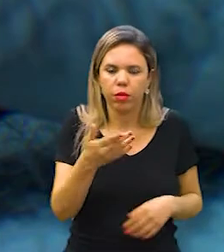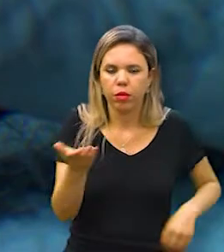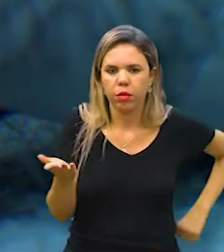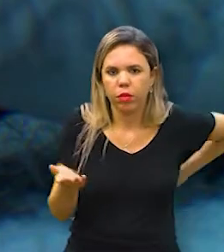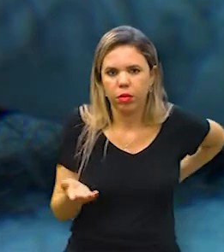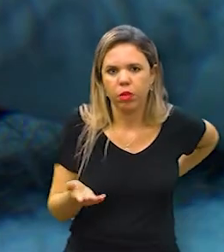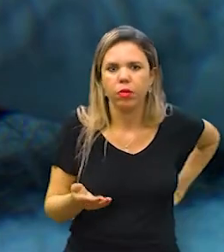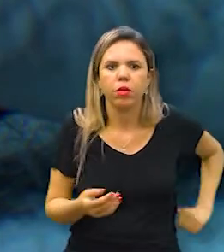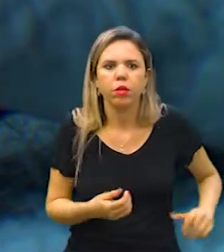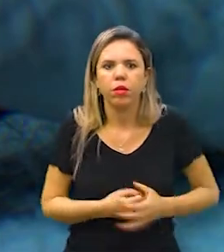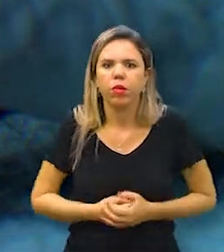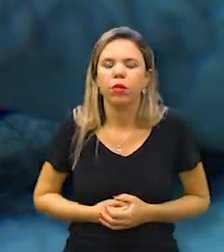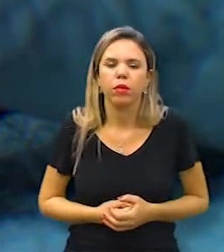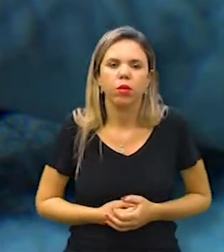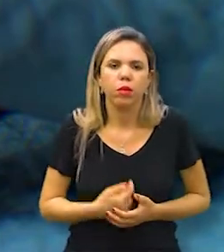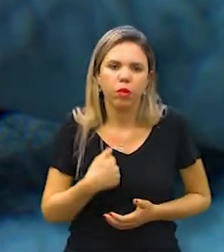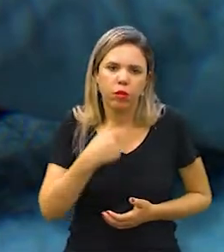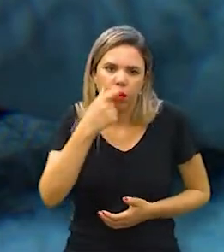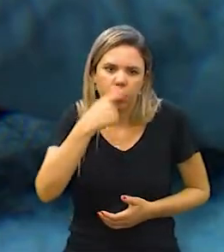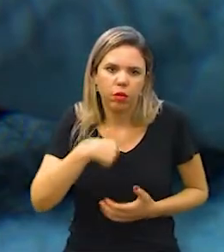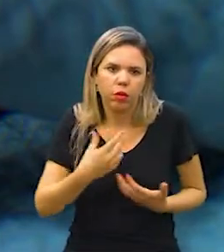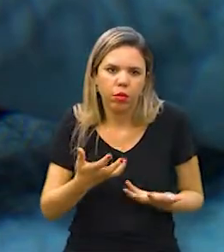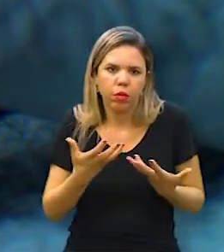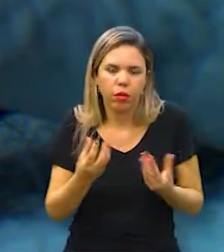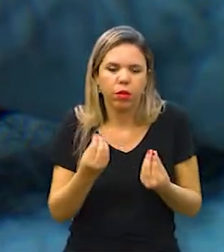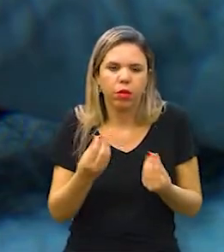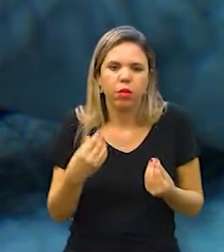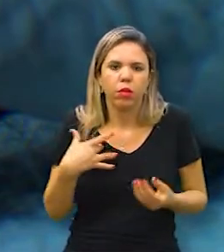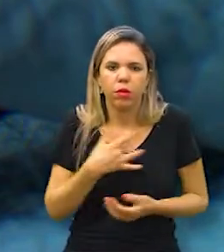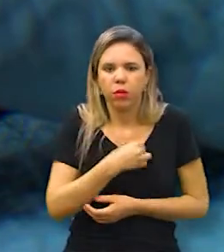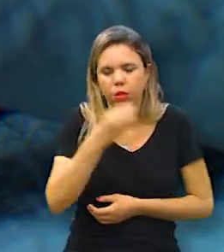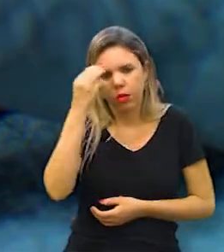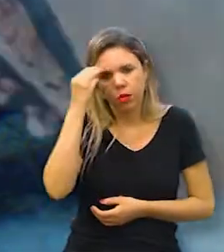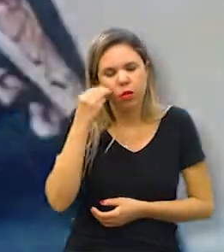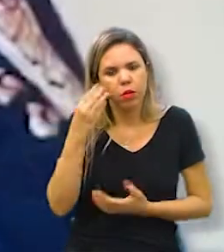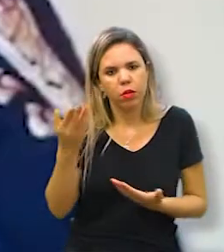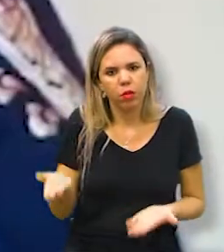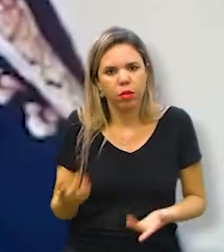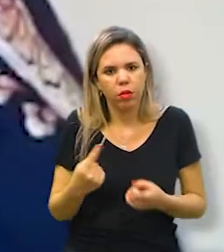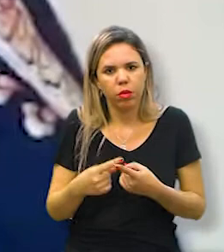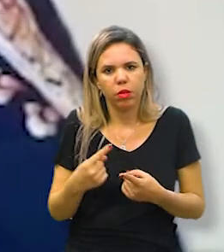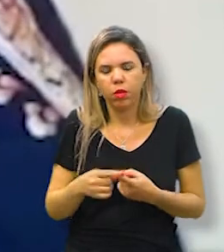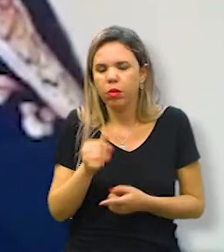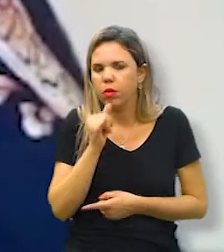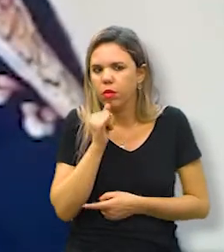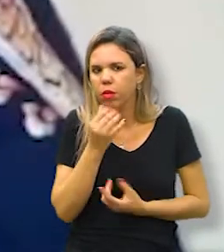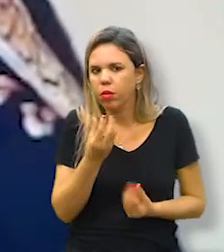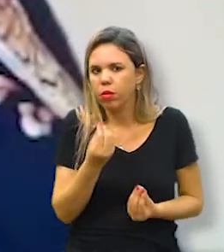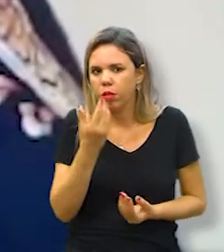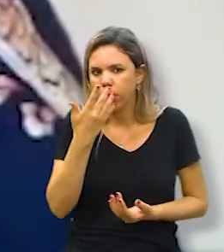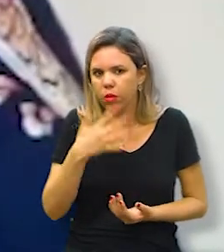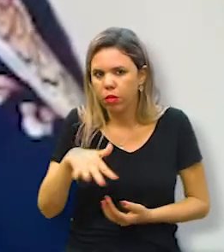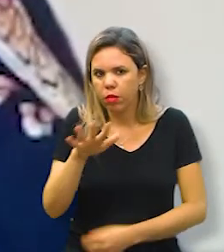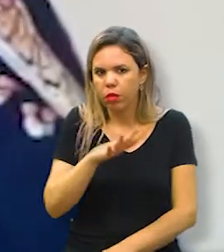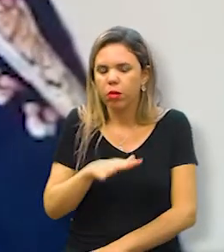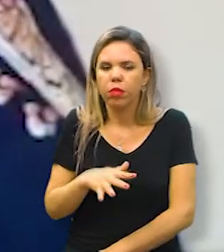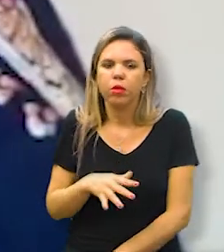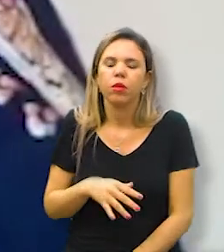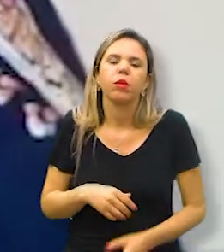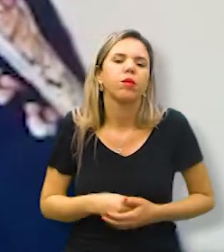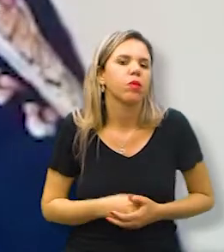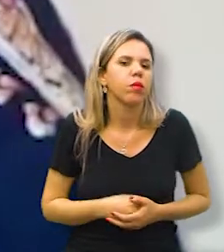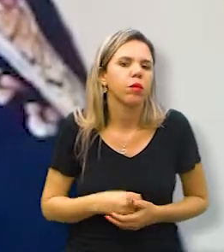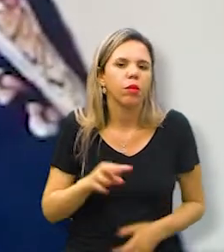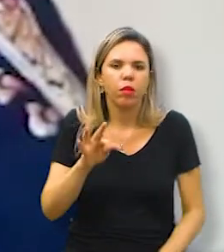você que eu estou querendo muito a saúde mental, porque, por exemplo, muitas das crianças com